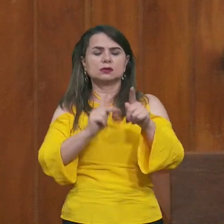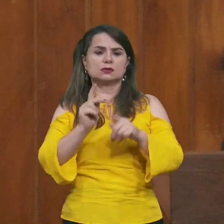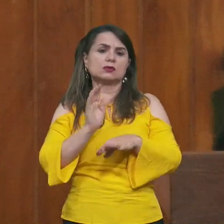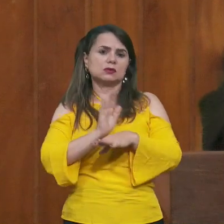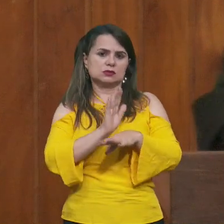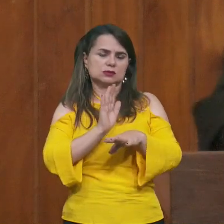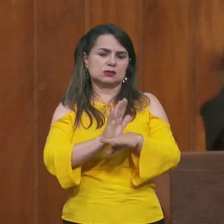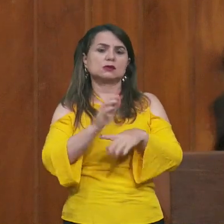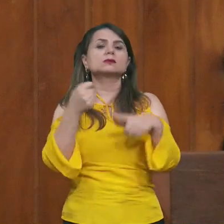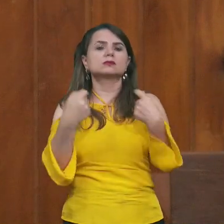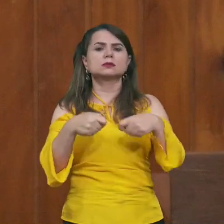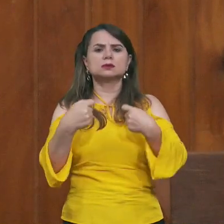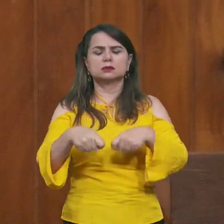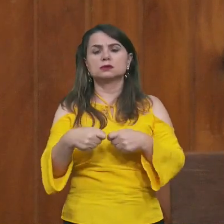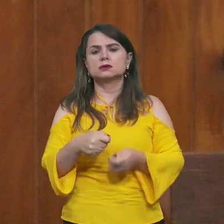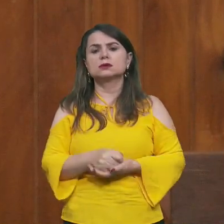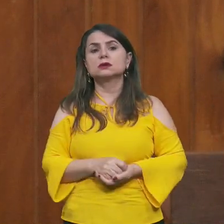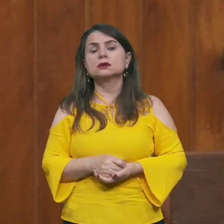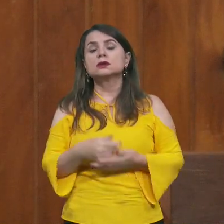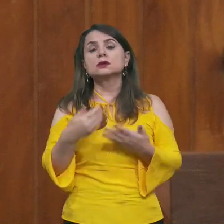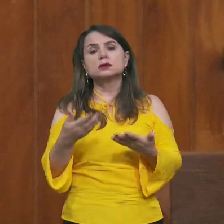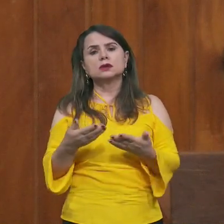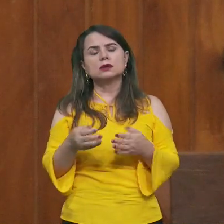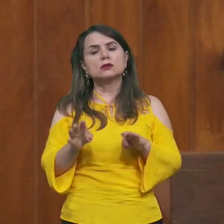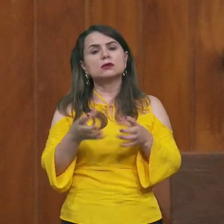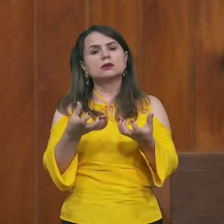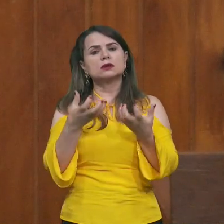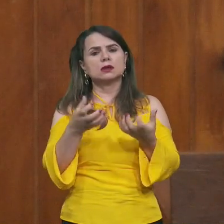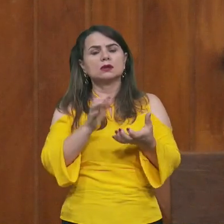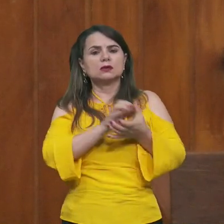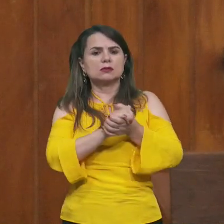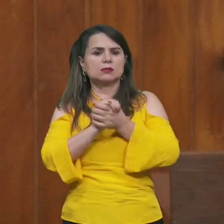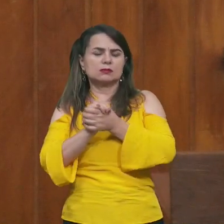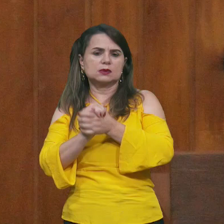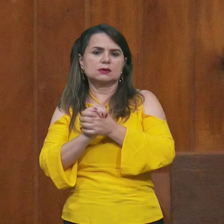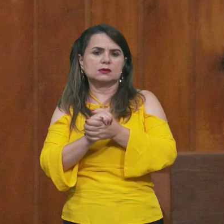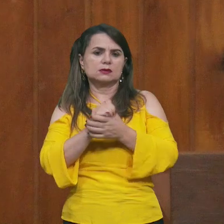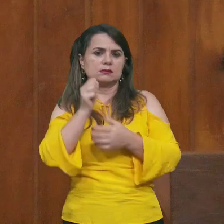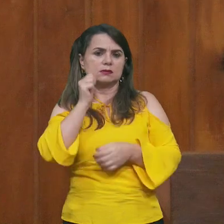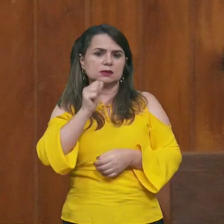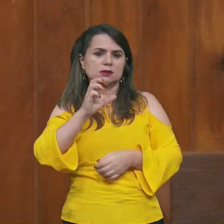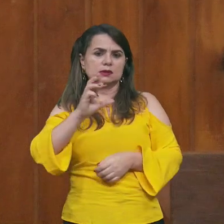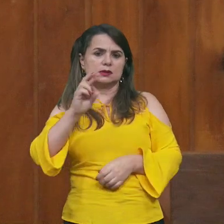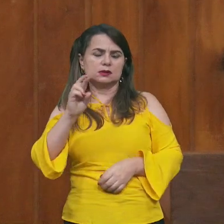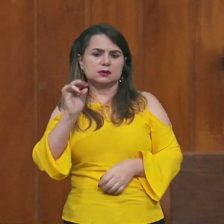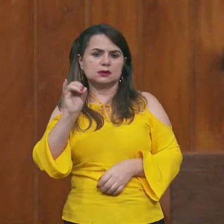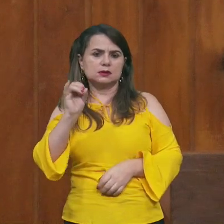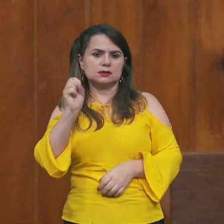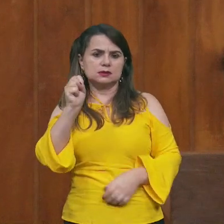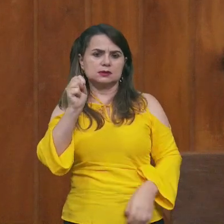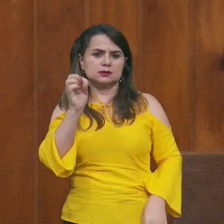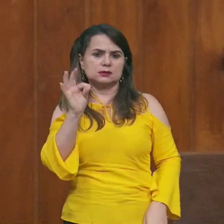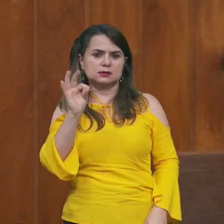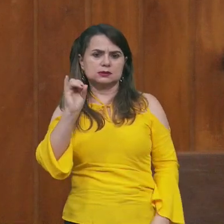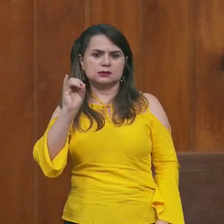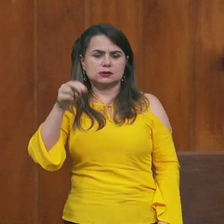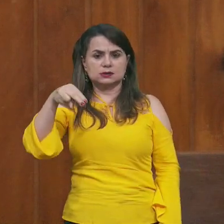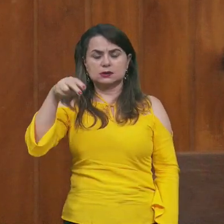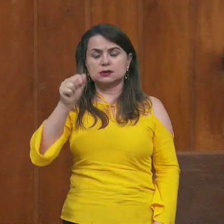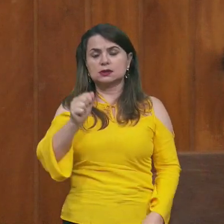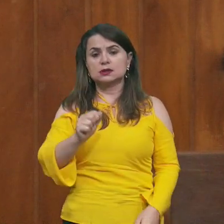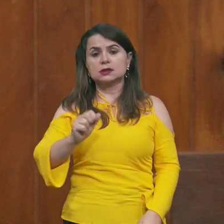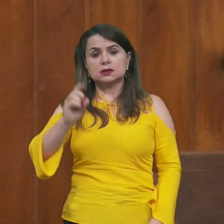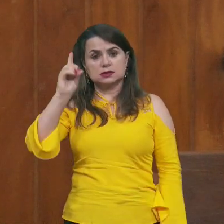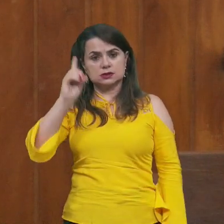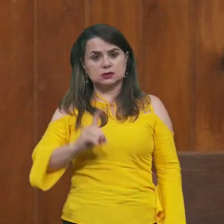ajudá-la. Eu quero cumprimentar a Cristina Toshi Macedo, diretora técnica da saúde,